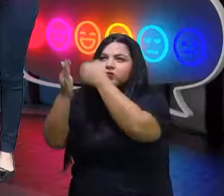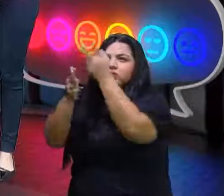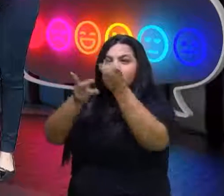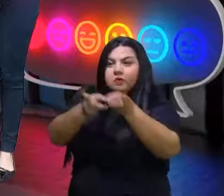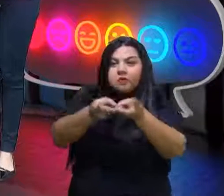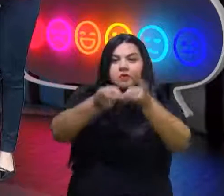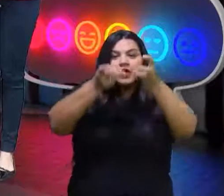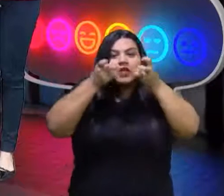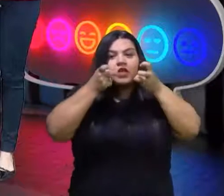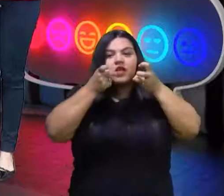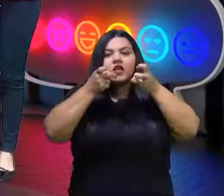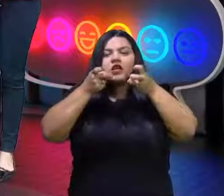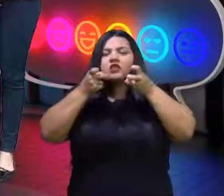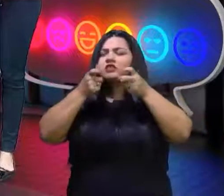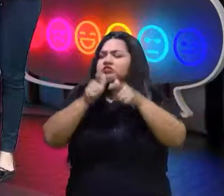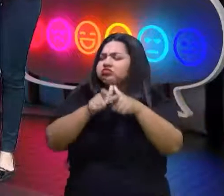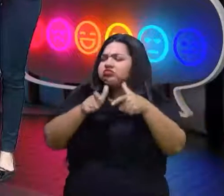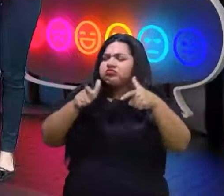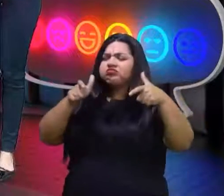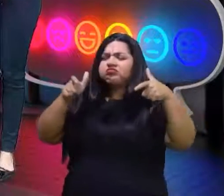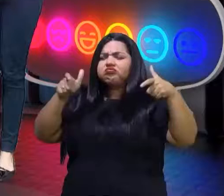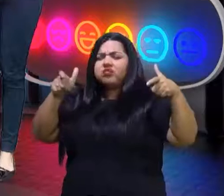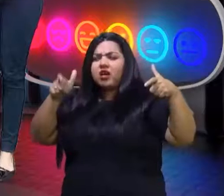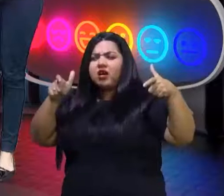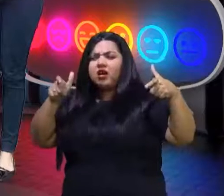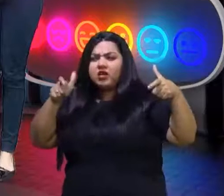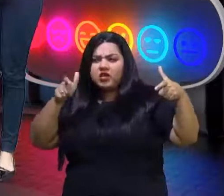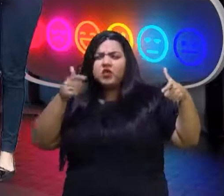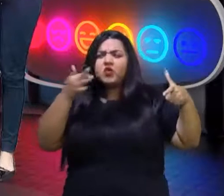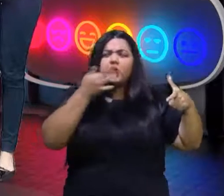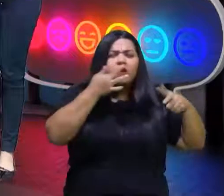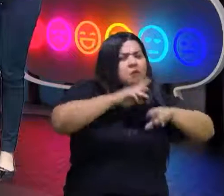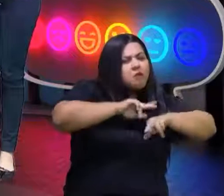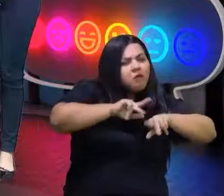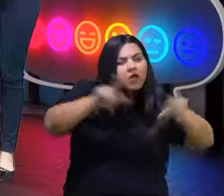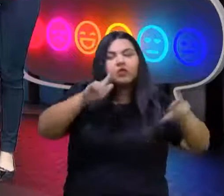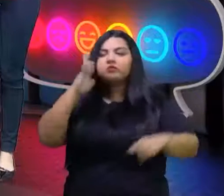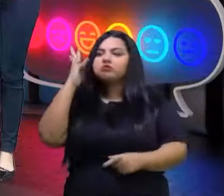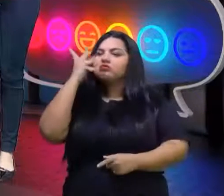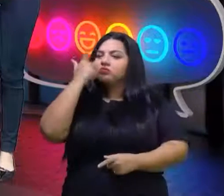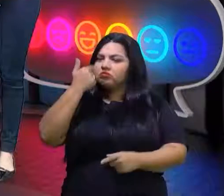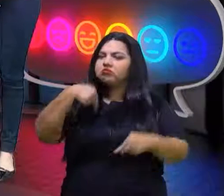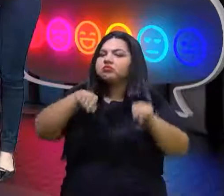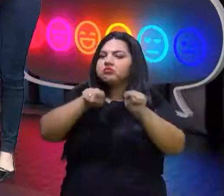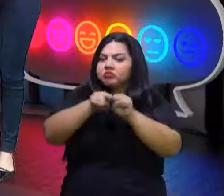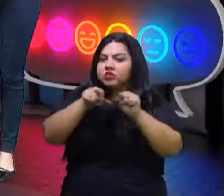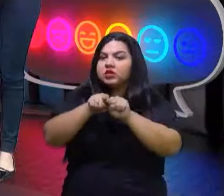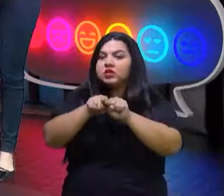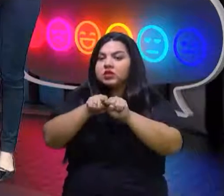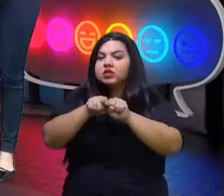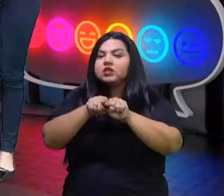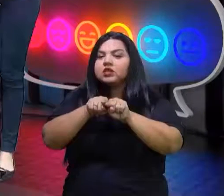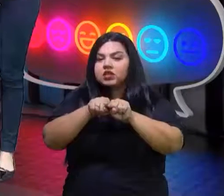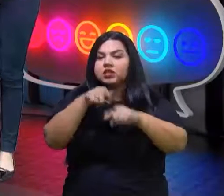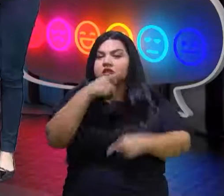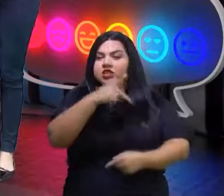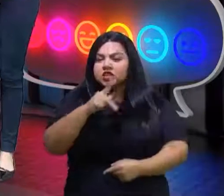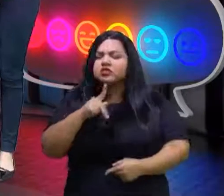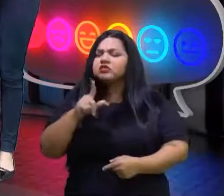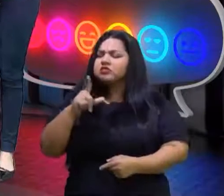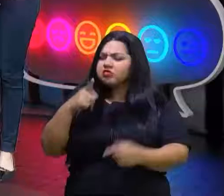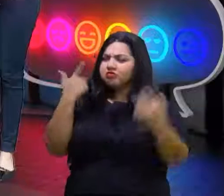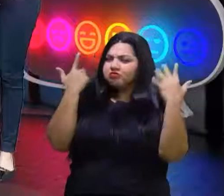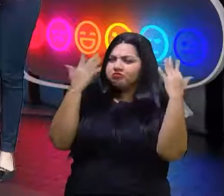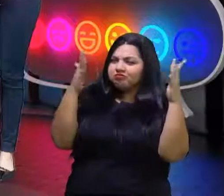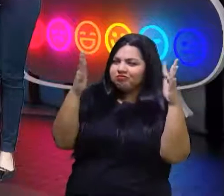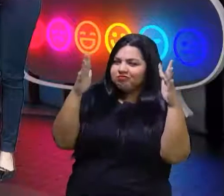perceber o quanto ela é grandiosa, né, o quanto ela é frondosa e muito bonita, não é? E ela tem aí o seu merecimento